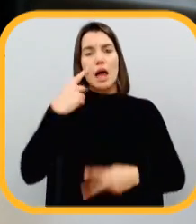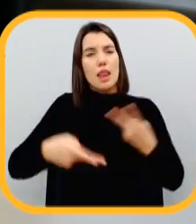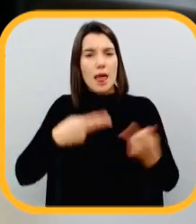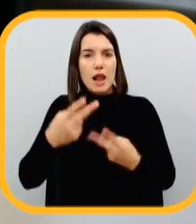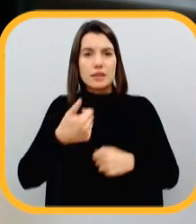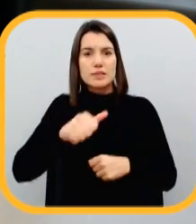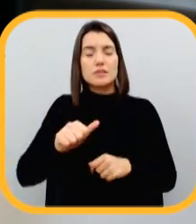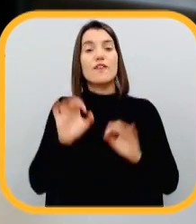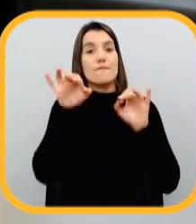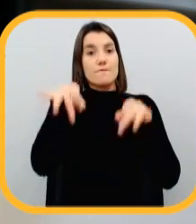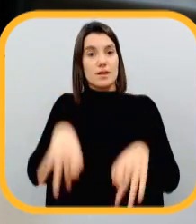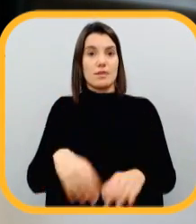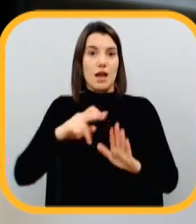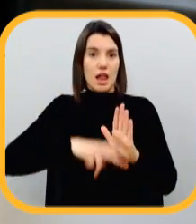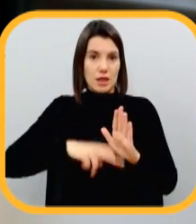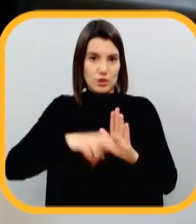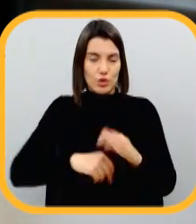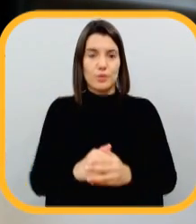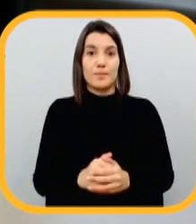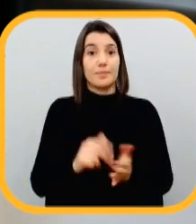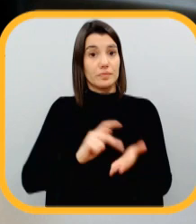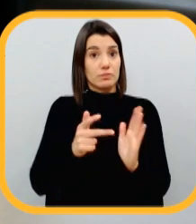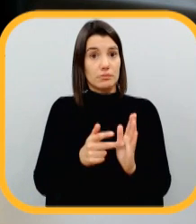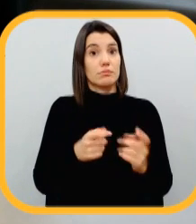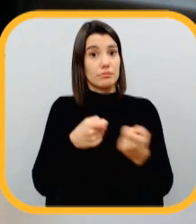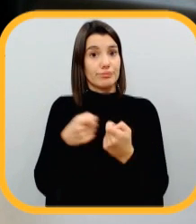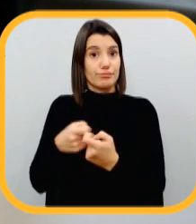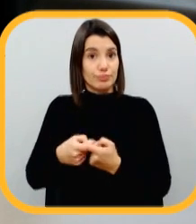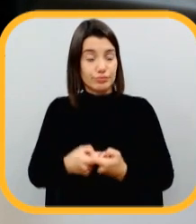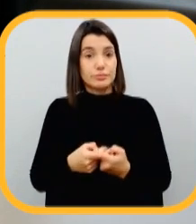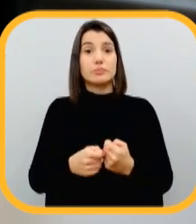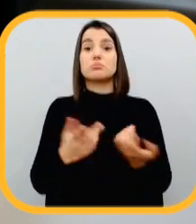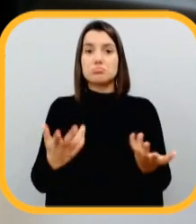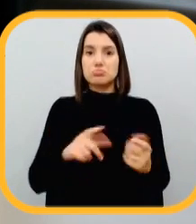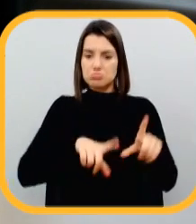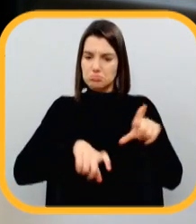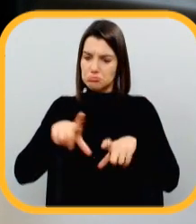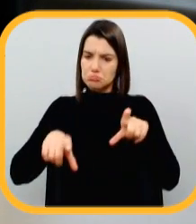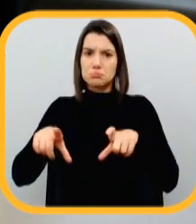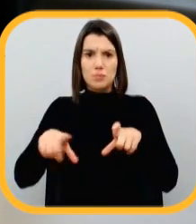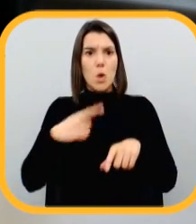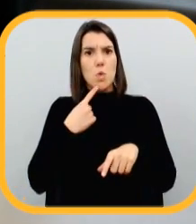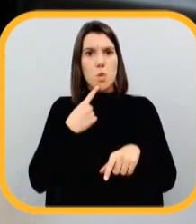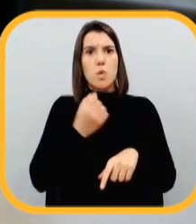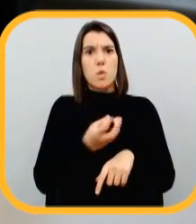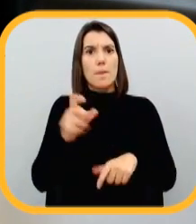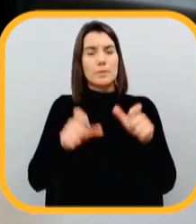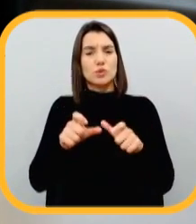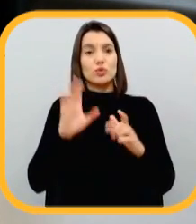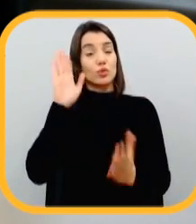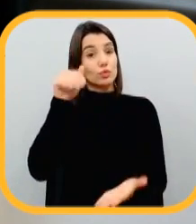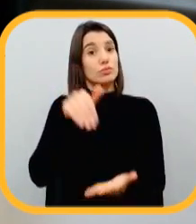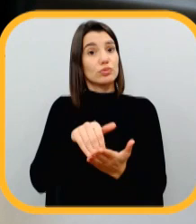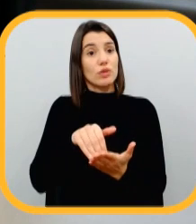dos dados e o relatório final. Quando são usadas técnicas apropriadas e a amostra é suficientemente grande,